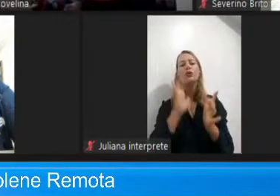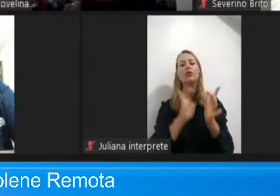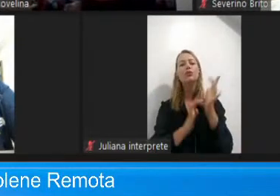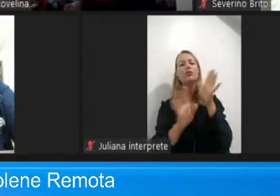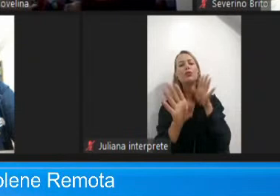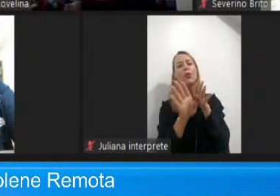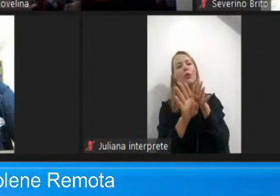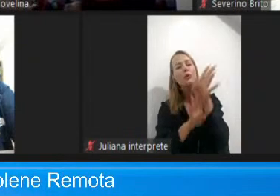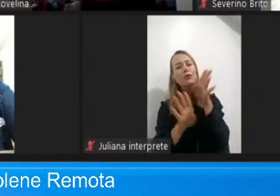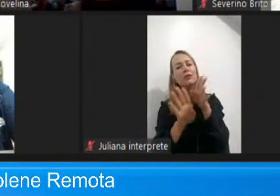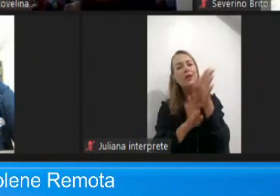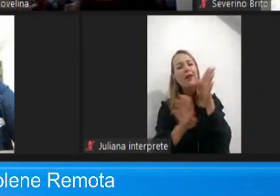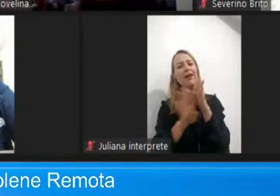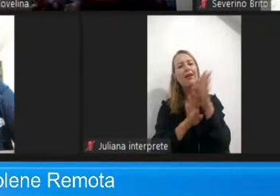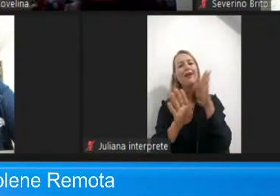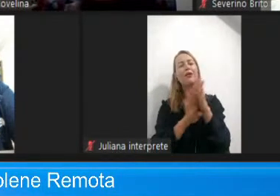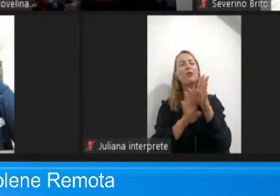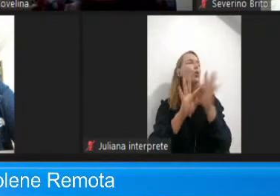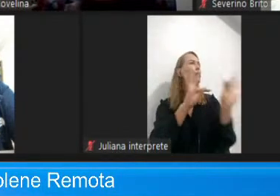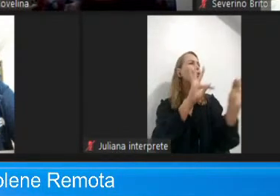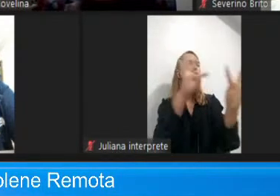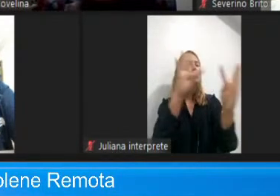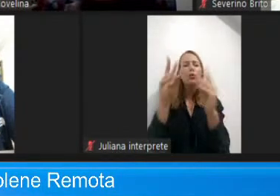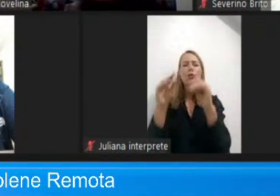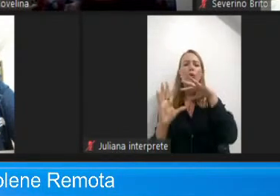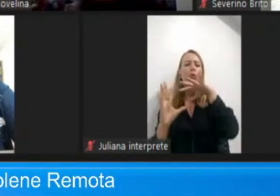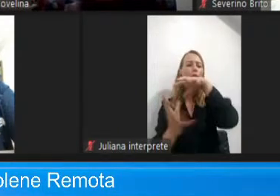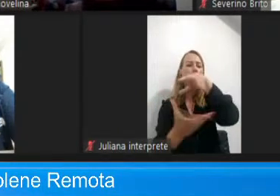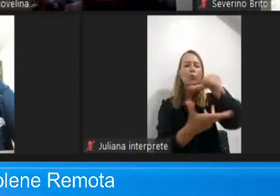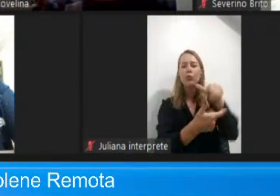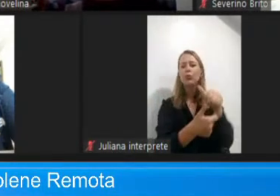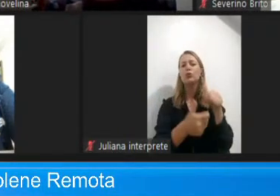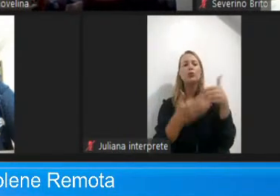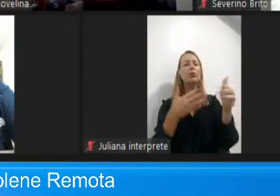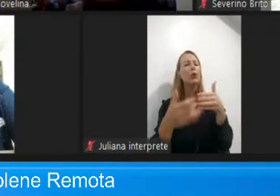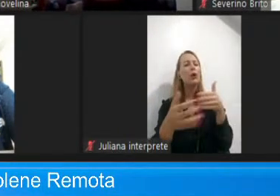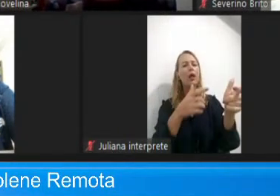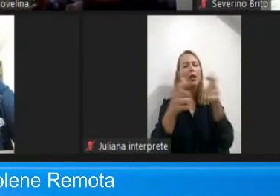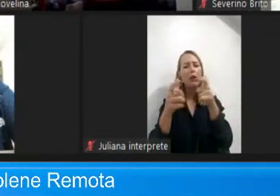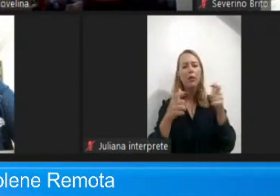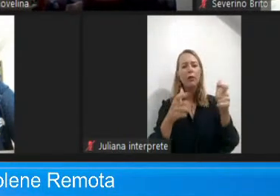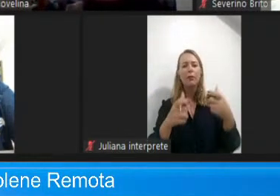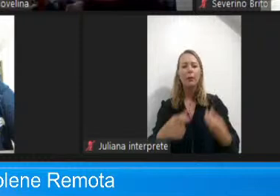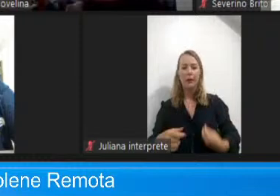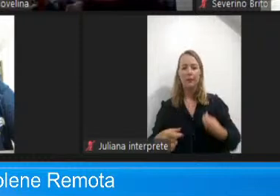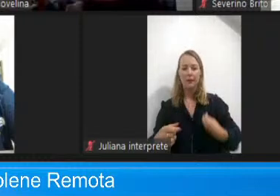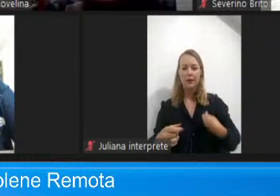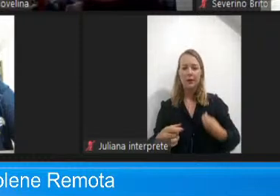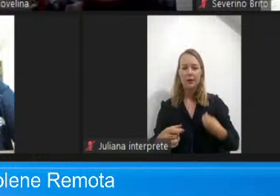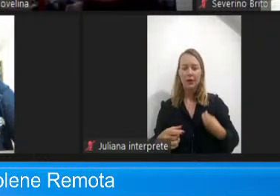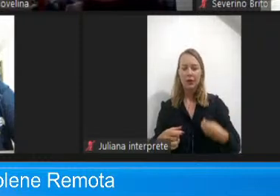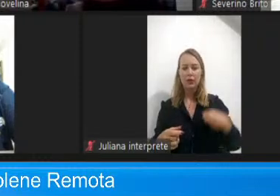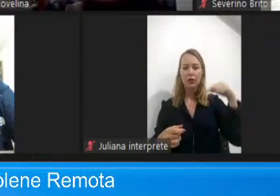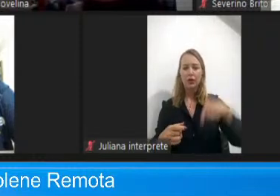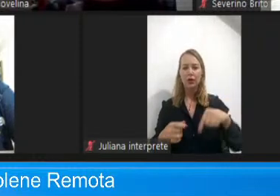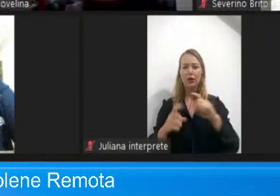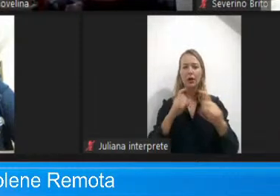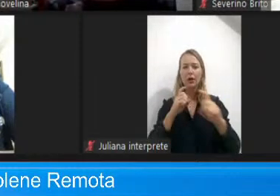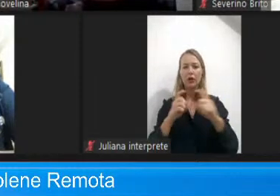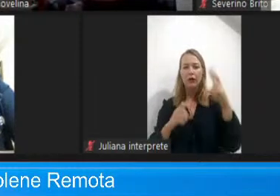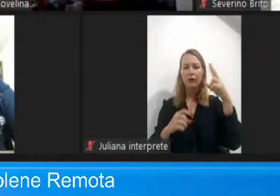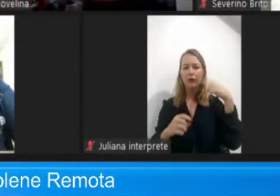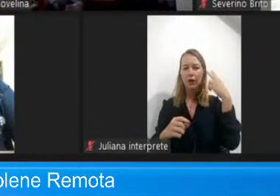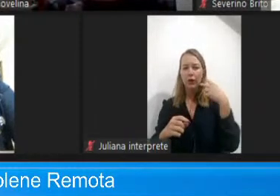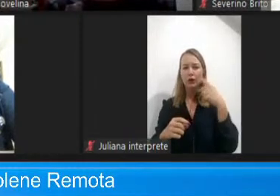em todos os cantos e em qualquer lugar. Se faz presente nessa reunião o vereador Mazinho